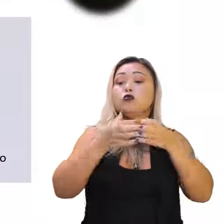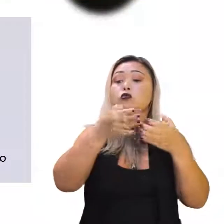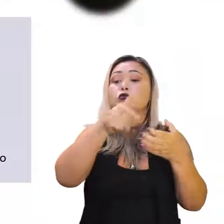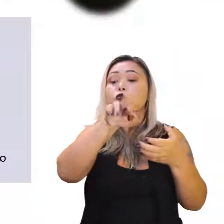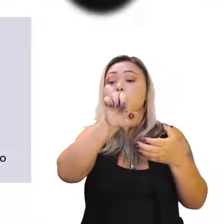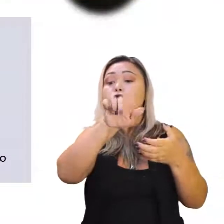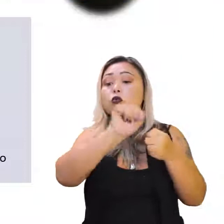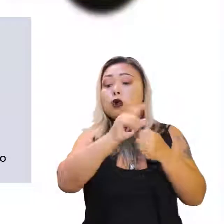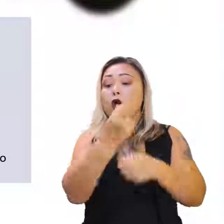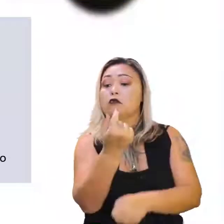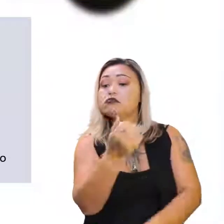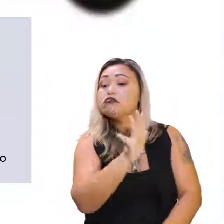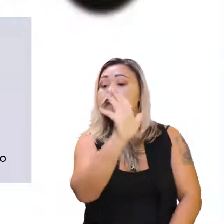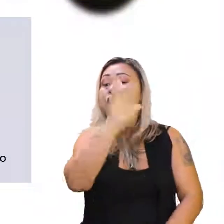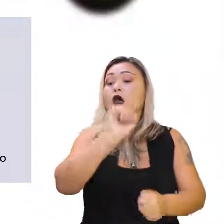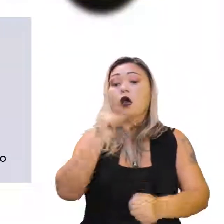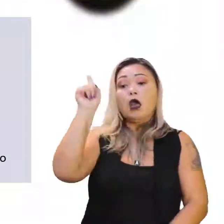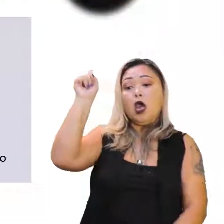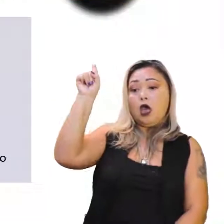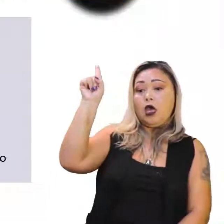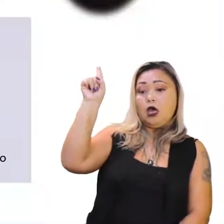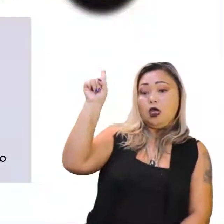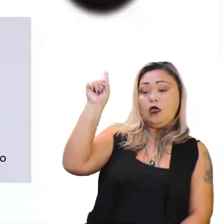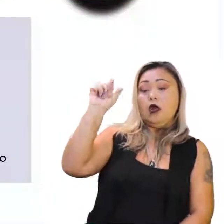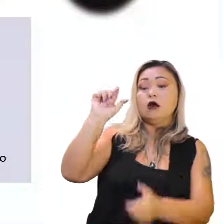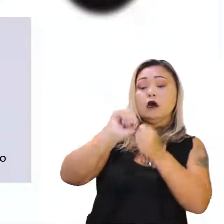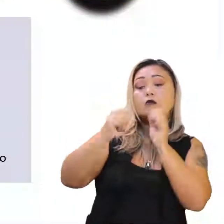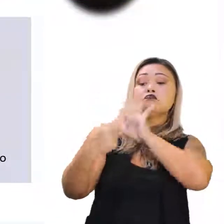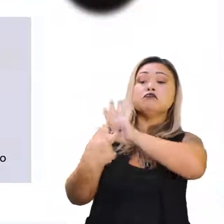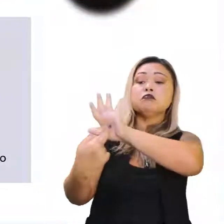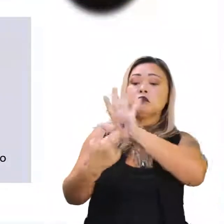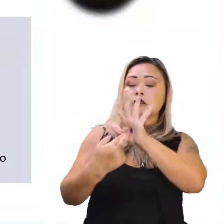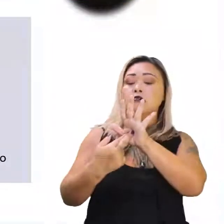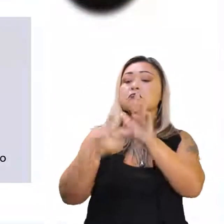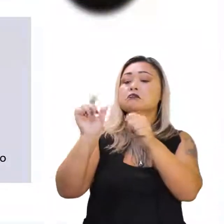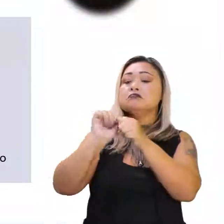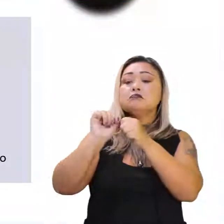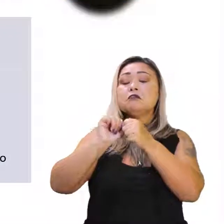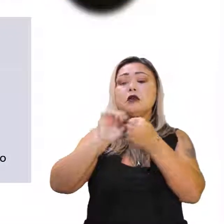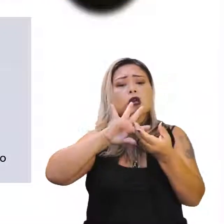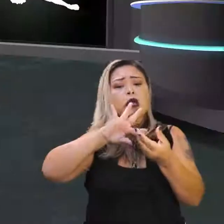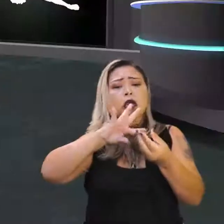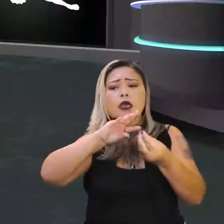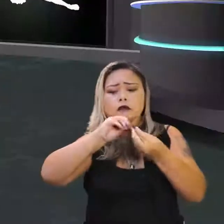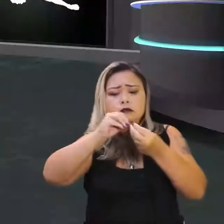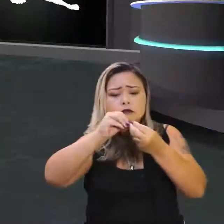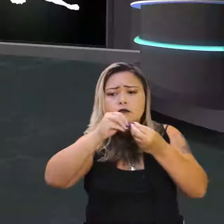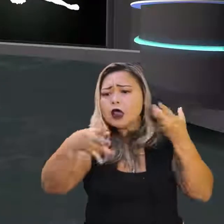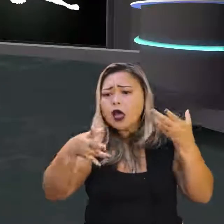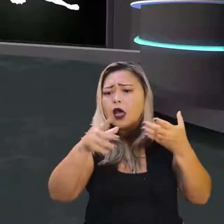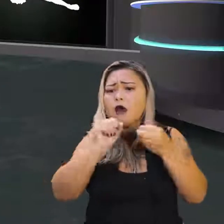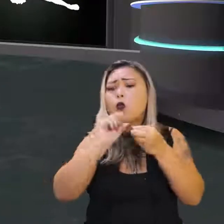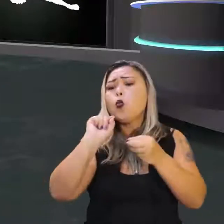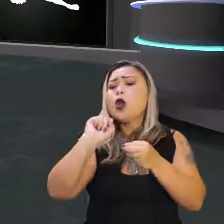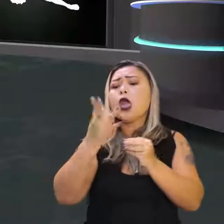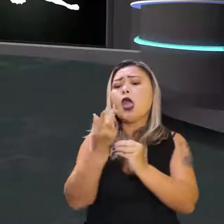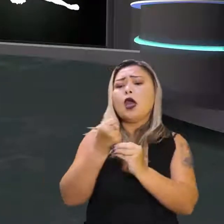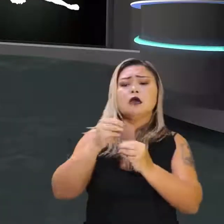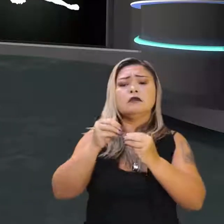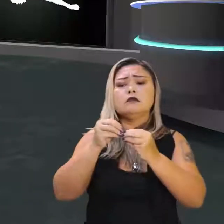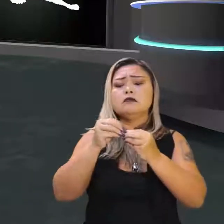o Urinol, né, professor, representa bem aí esse estilo que é desconstruir o que é arte. Pois